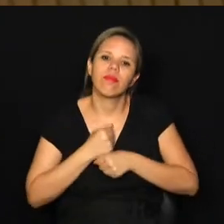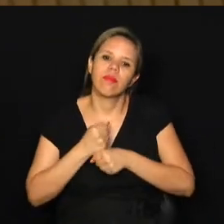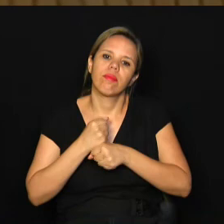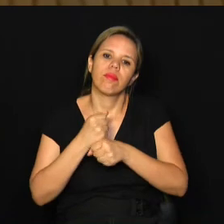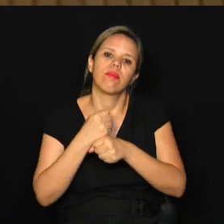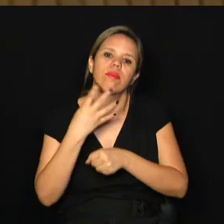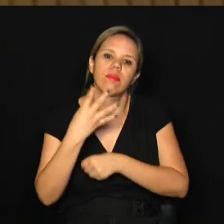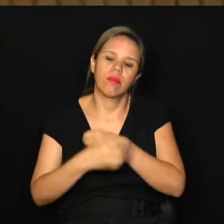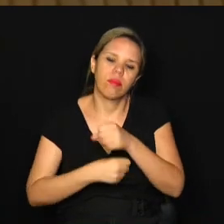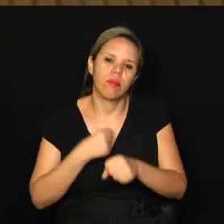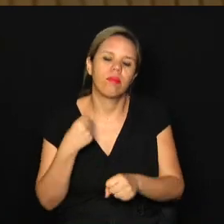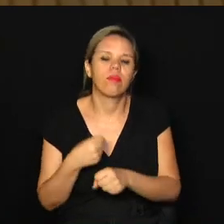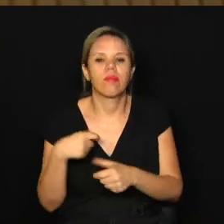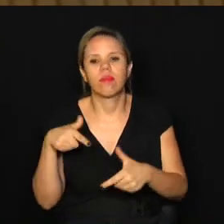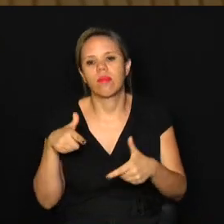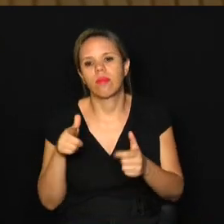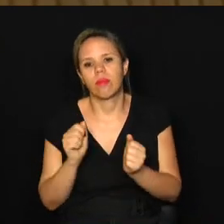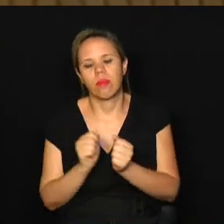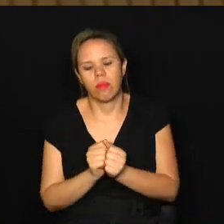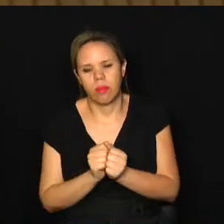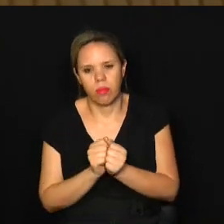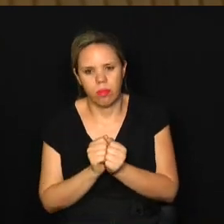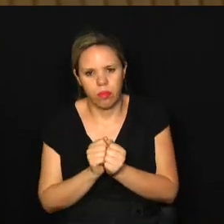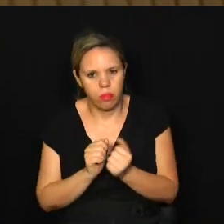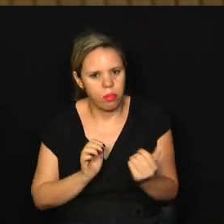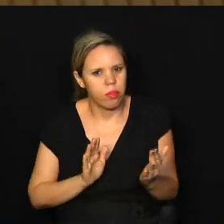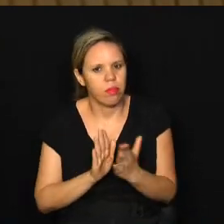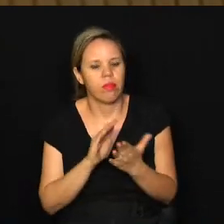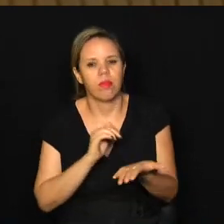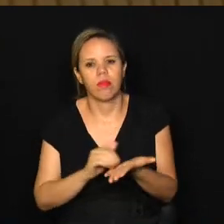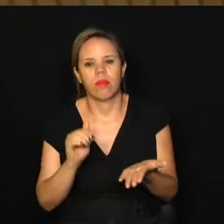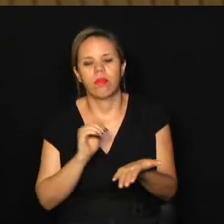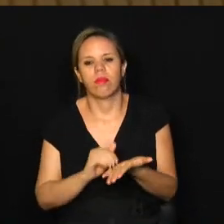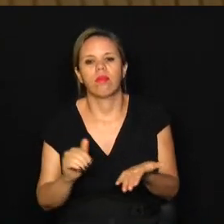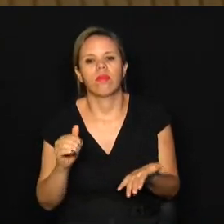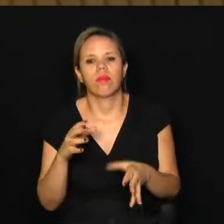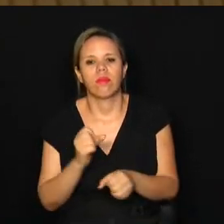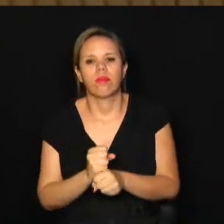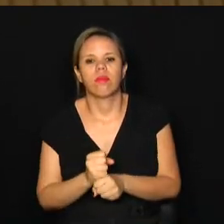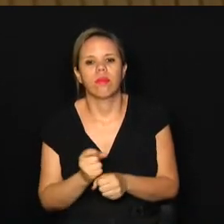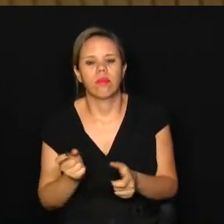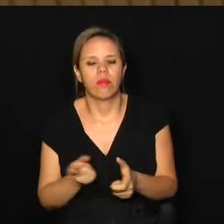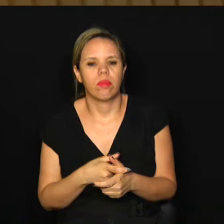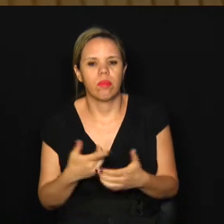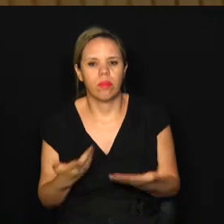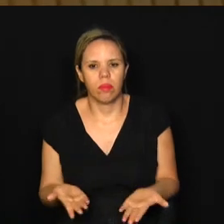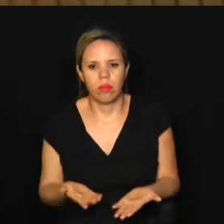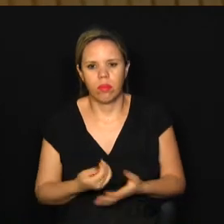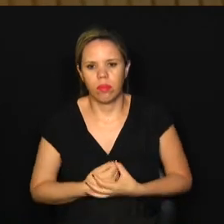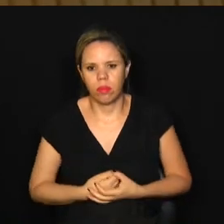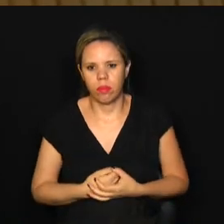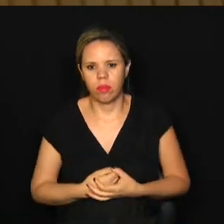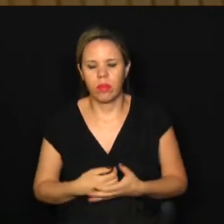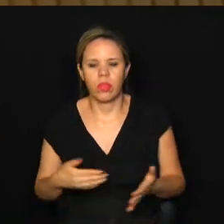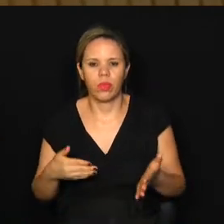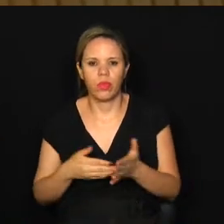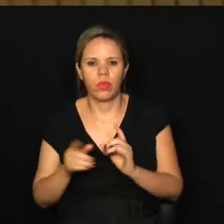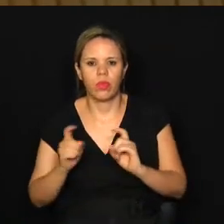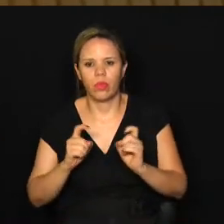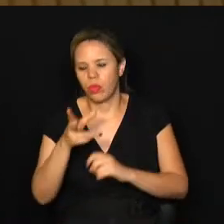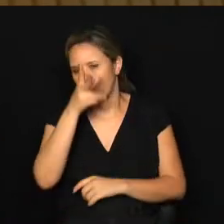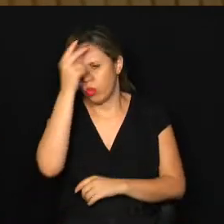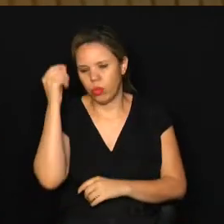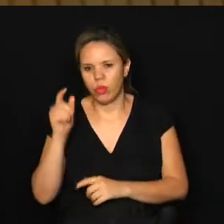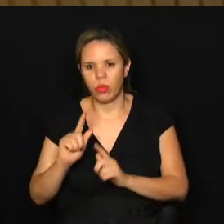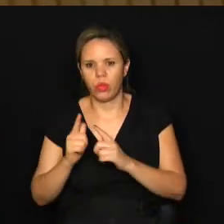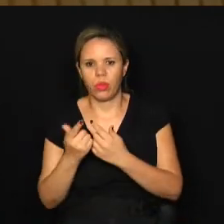de 4 anos que nós estamos frente à Secretaria de Finanças, sendo essa a última audiência pública dessa